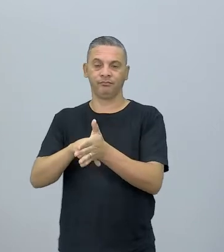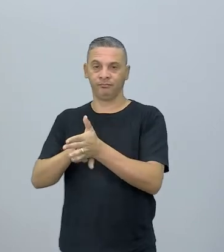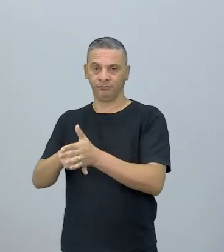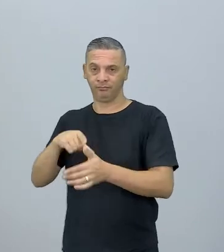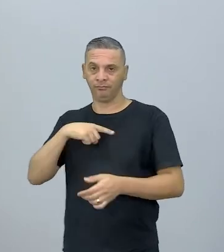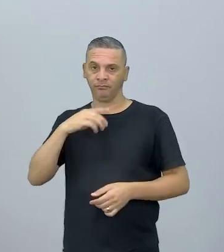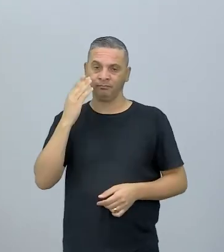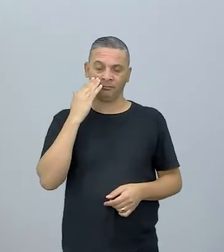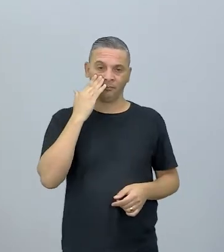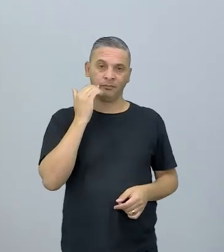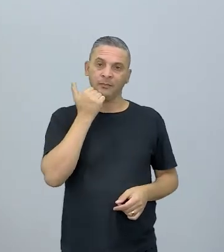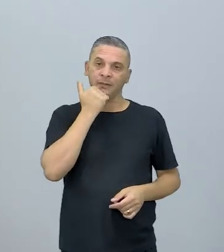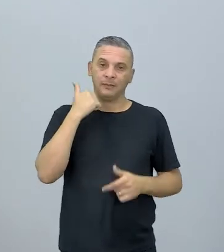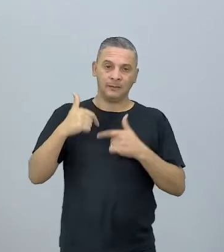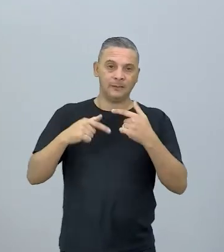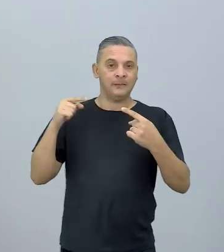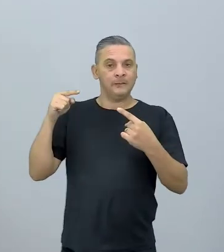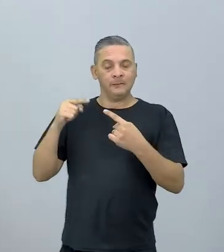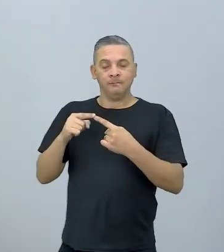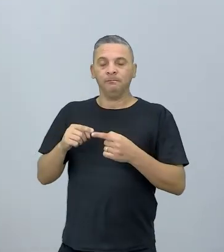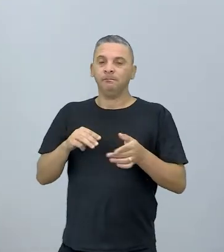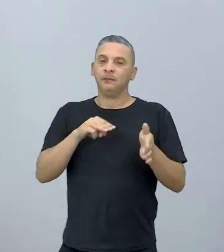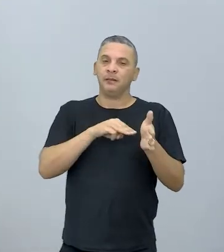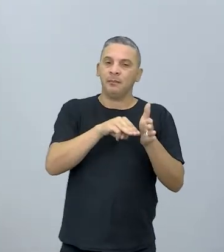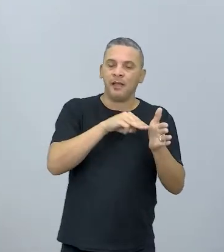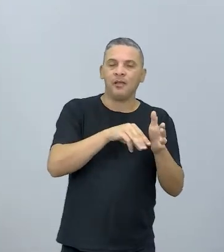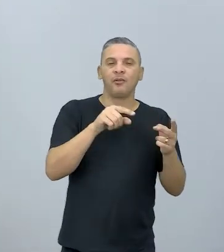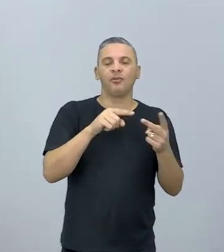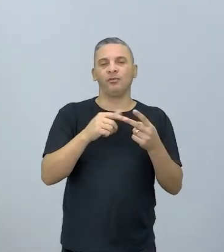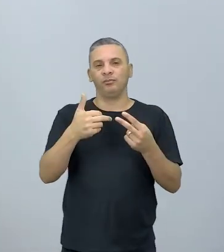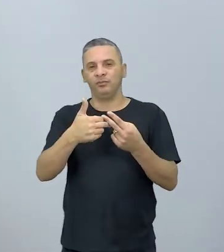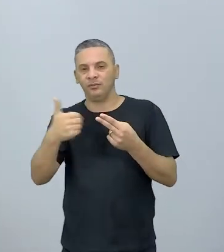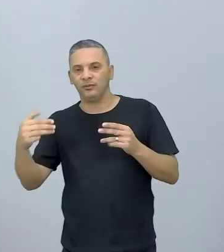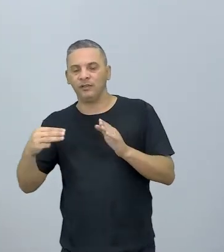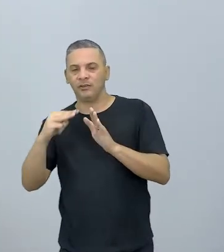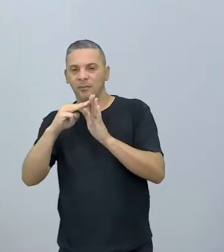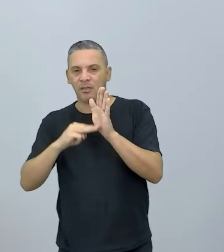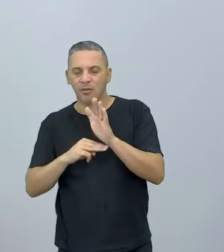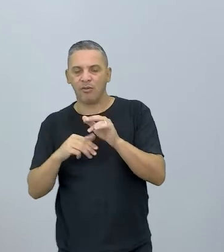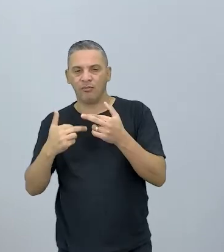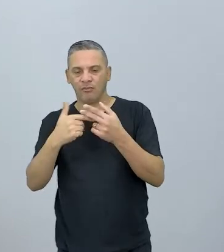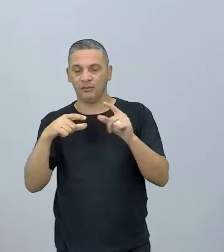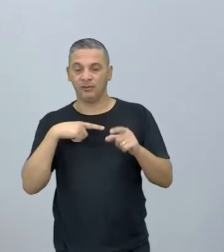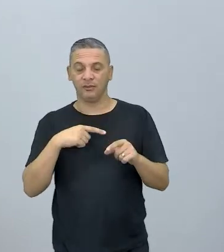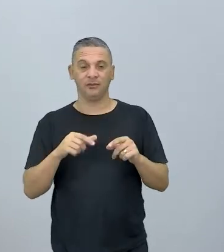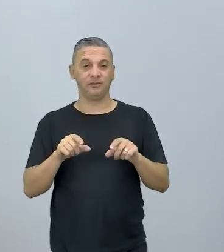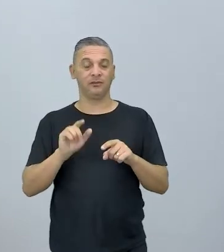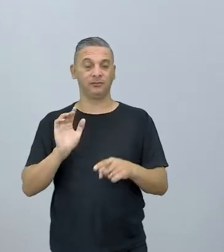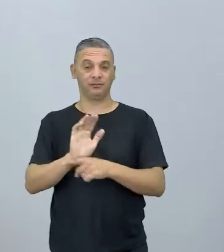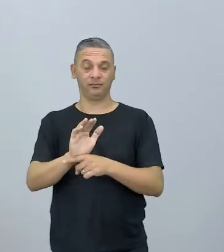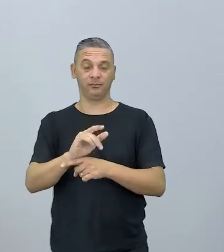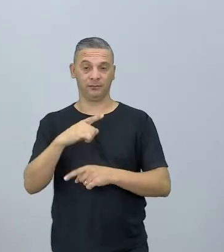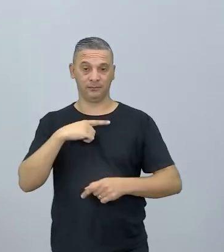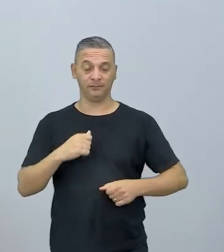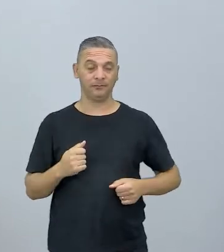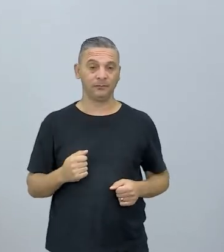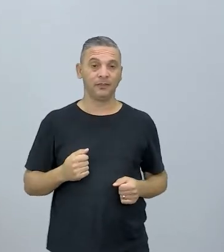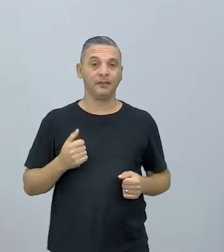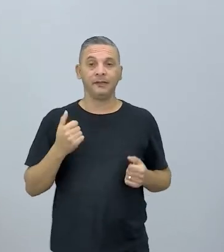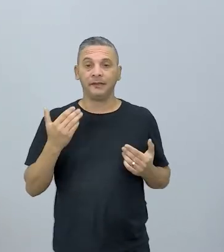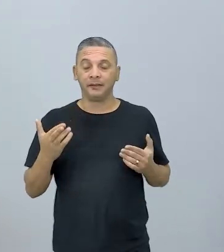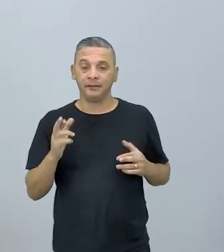trabalho científico, que tem um método, que tem uma metodologia, é isso que faz a diferença. Então